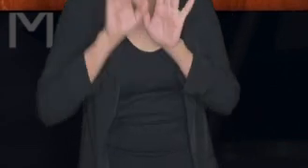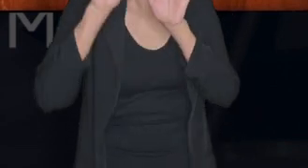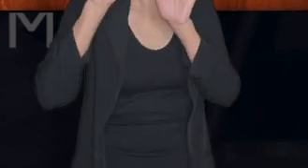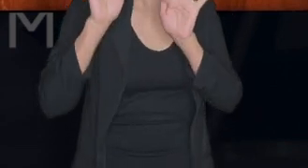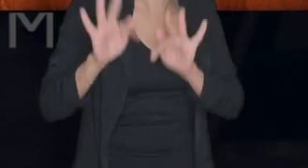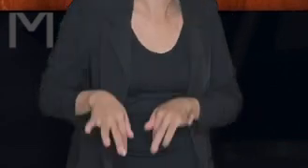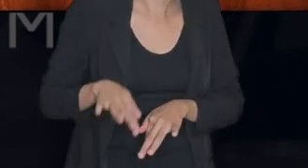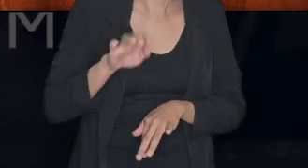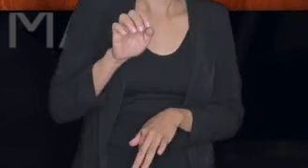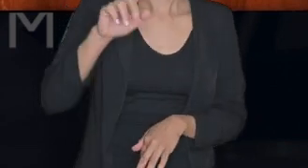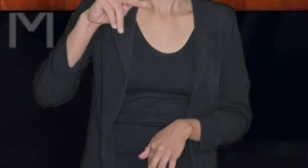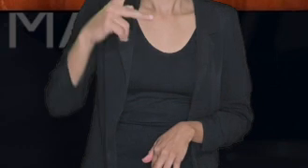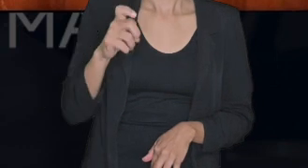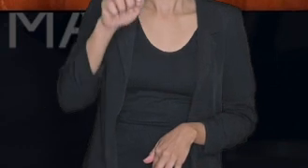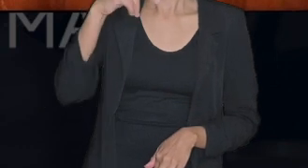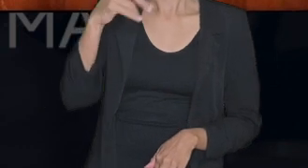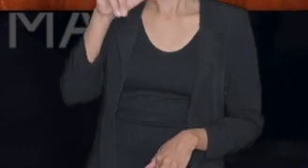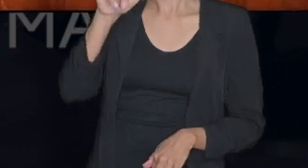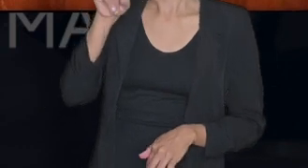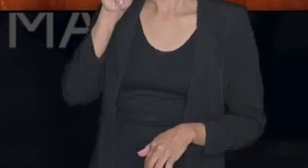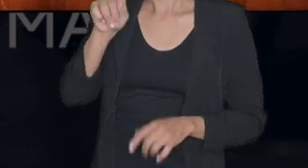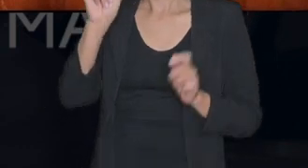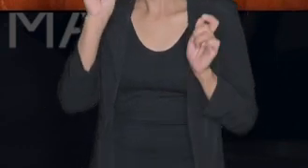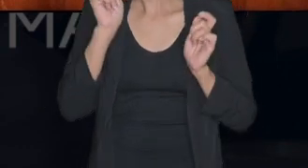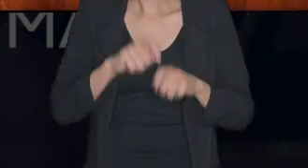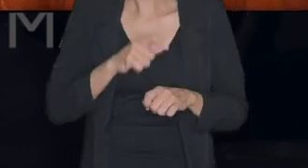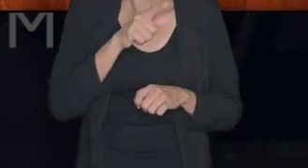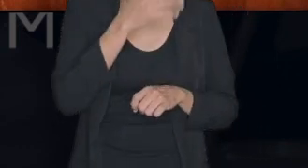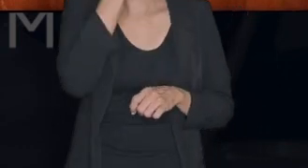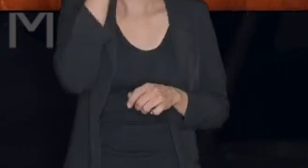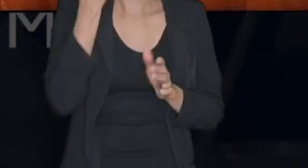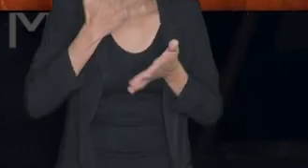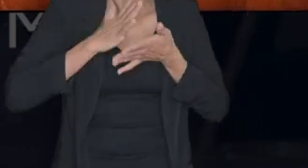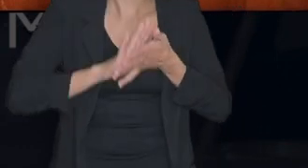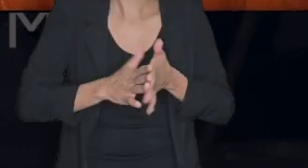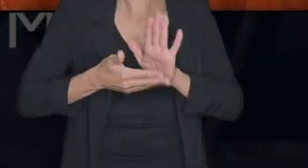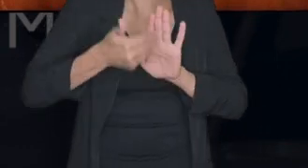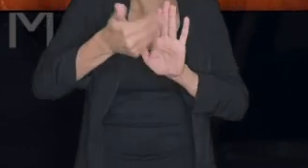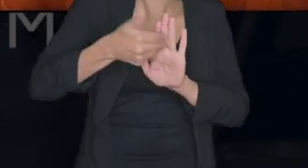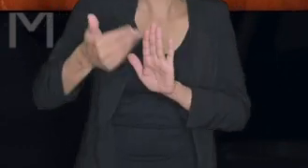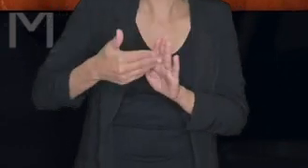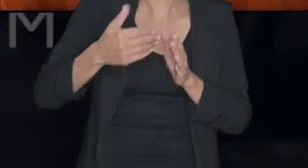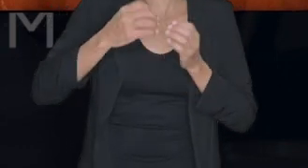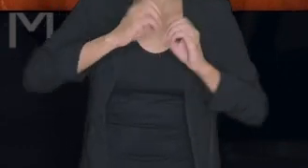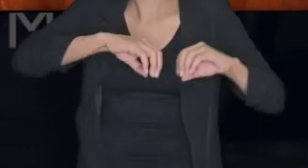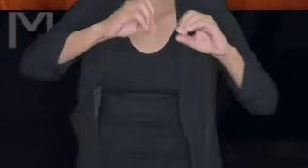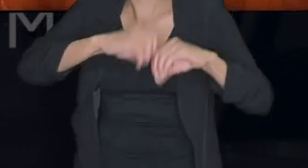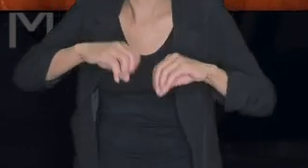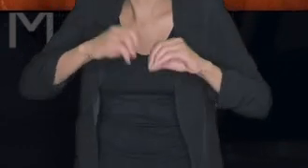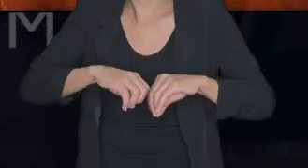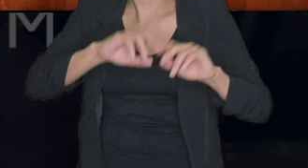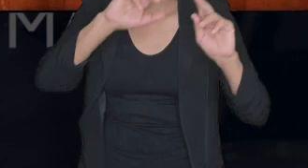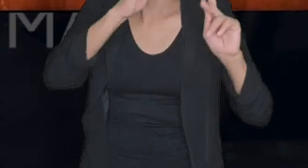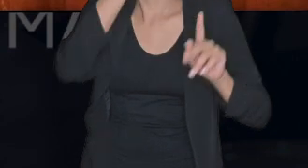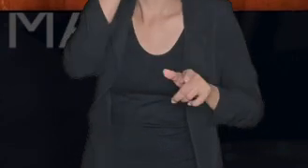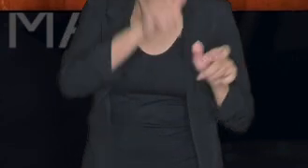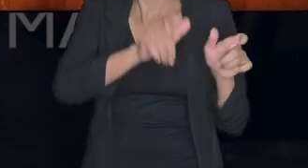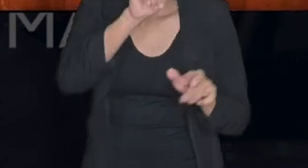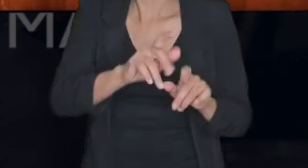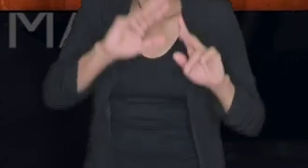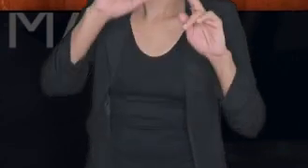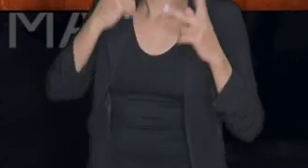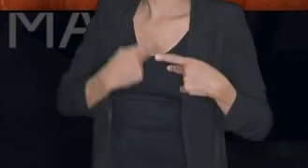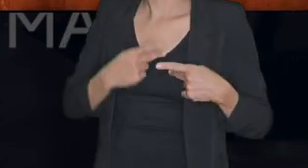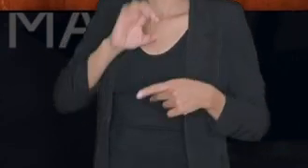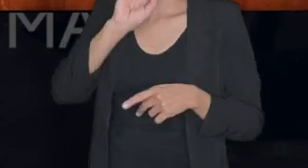ele pode machucar muito herdeiro com ganho de capital do espólio. Ou ele pode, eventualmente, ser tão ingênuo